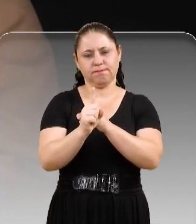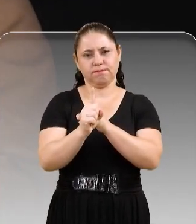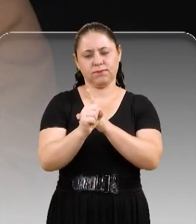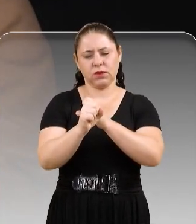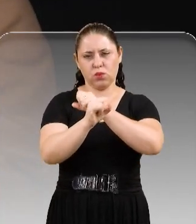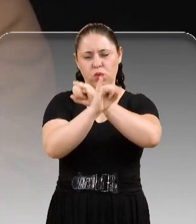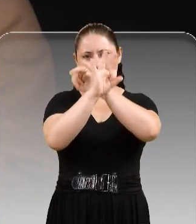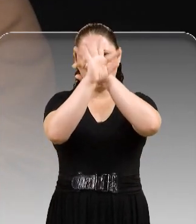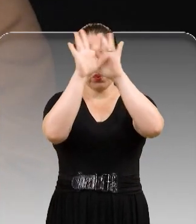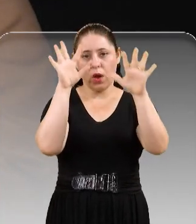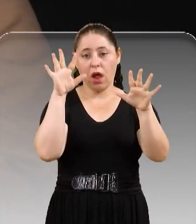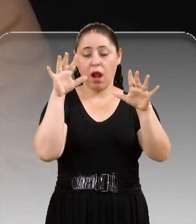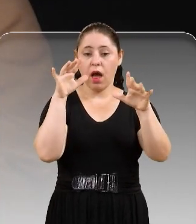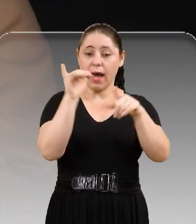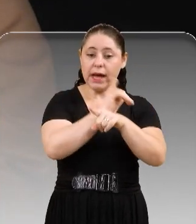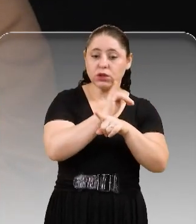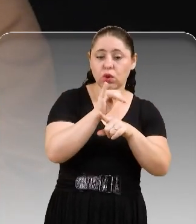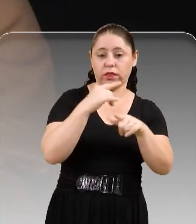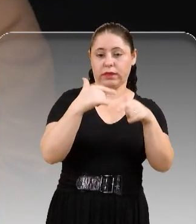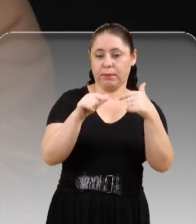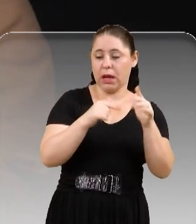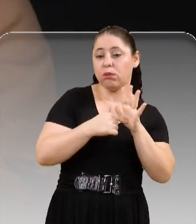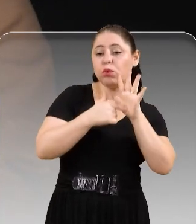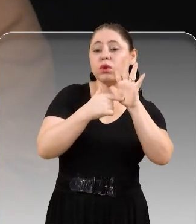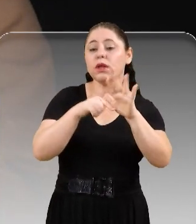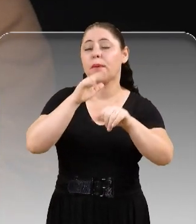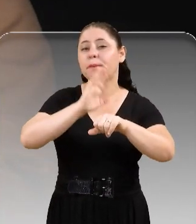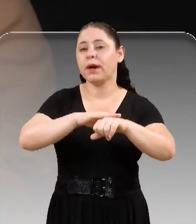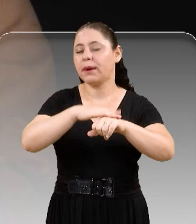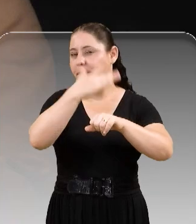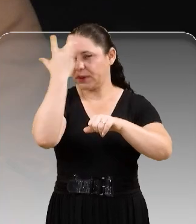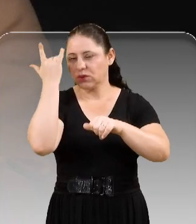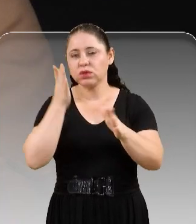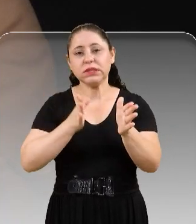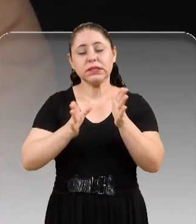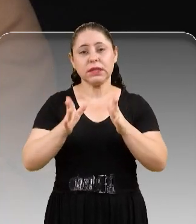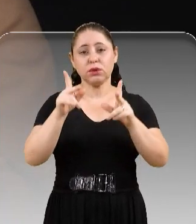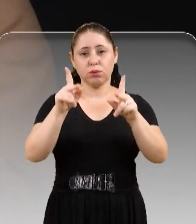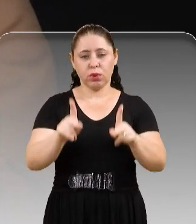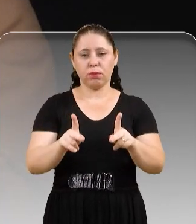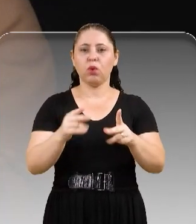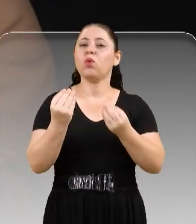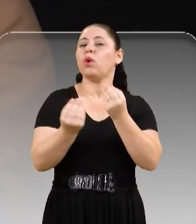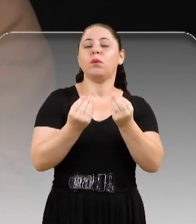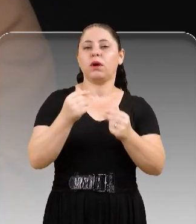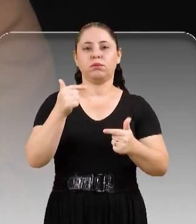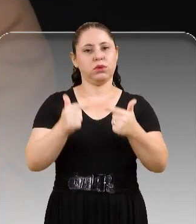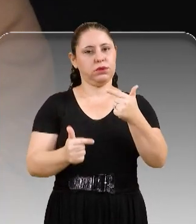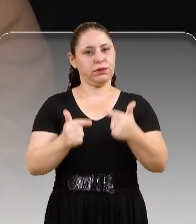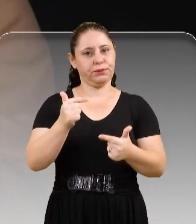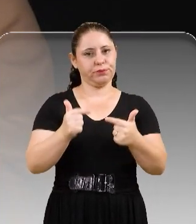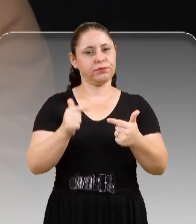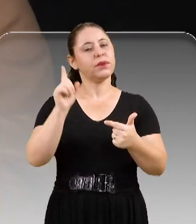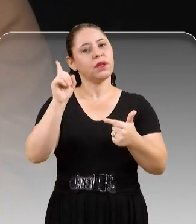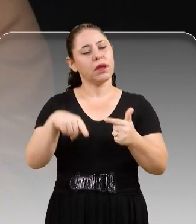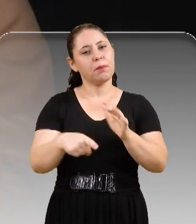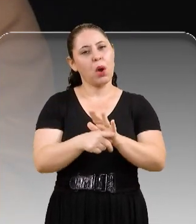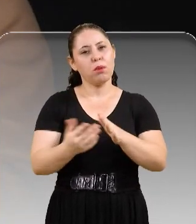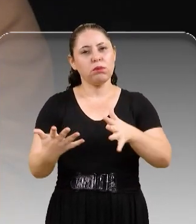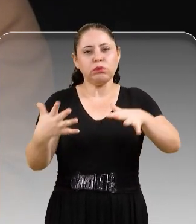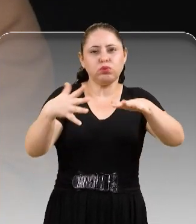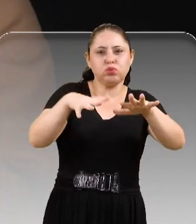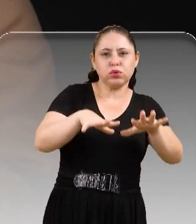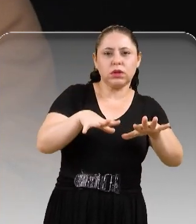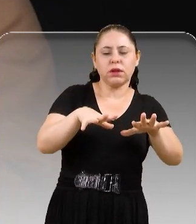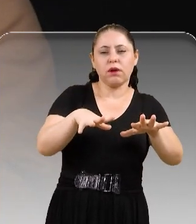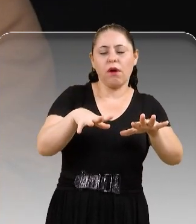seus atos e estar mais próximo da população, mediante políticas que são políticas de inclusão, né,